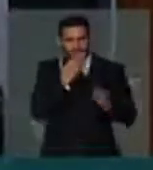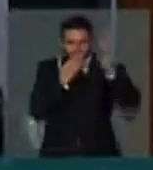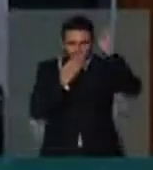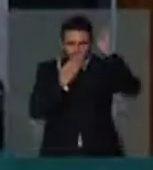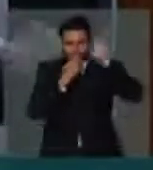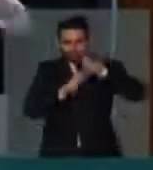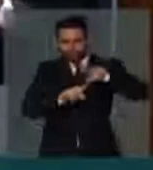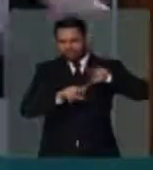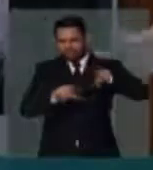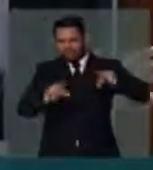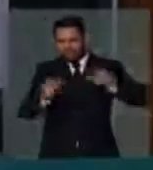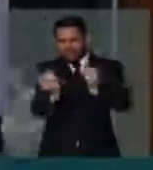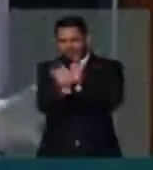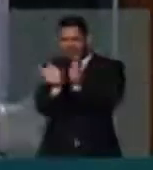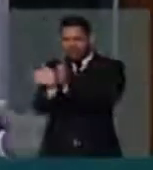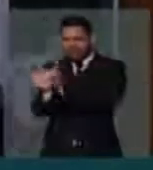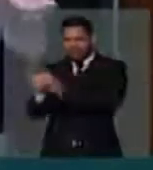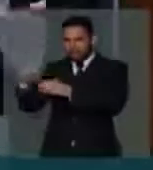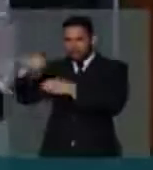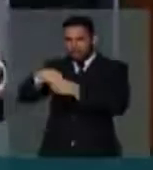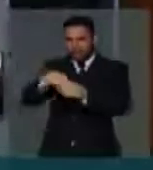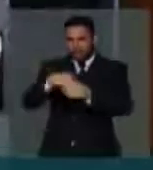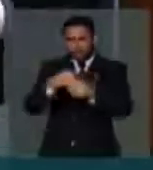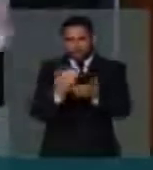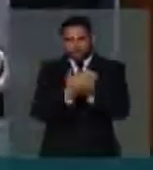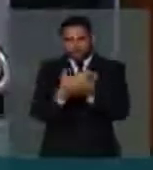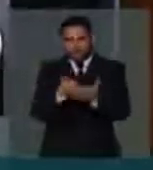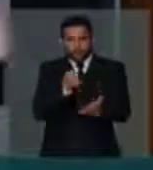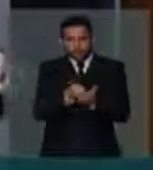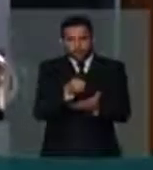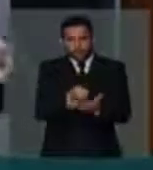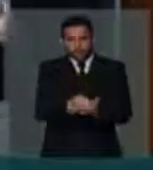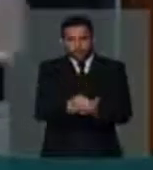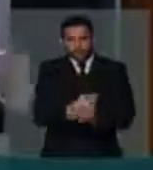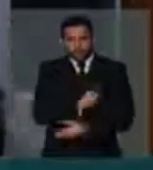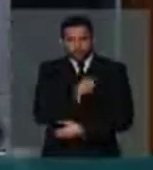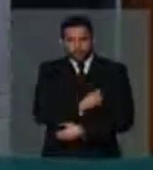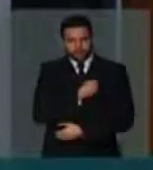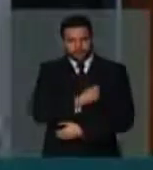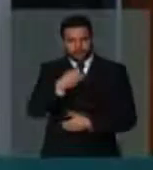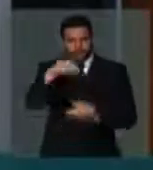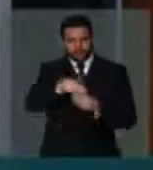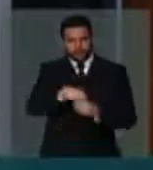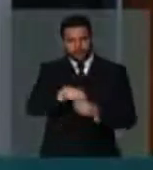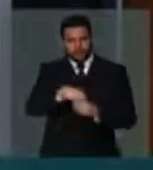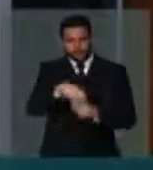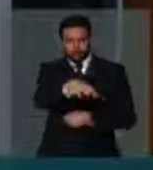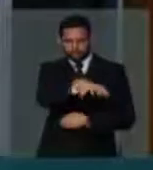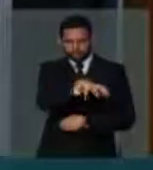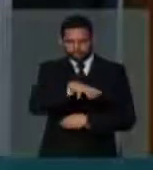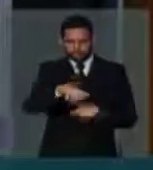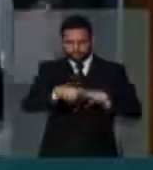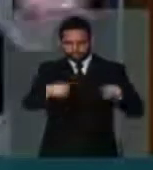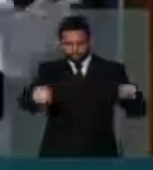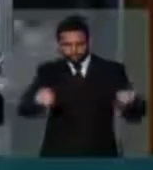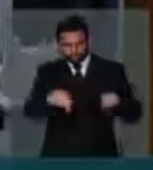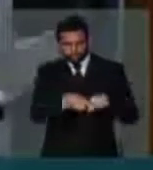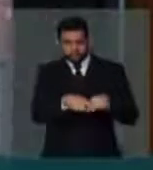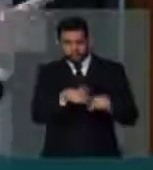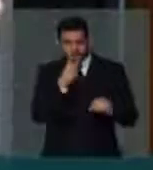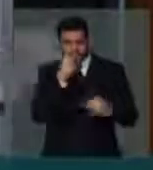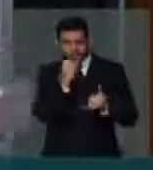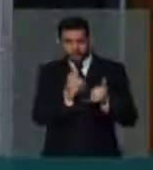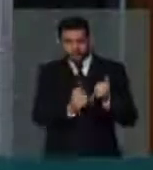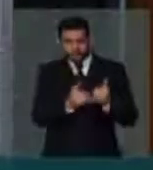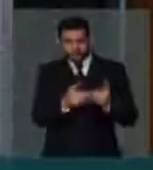diferentes etnias, de diferentes grupos, que passaram a ser obrigados a conviver naquele ambiente hostil. Pois a partir